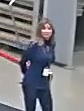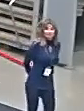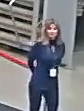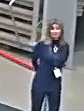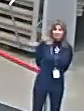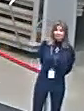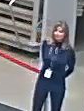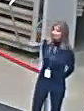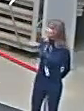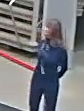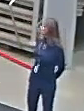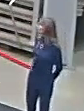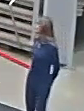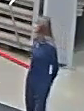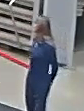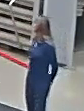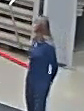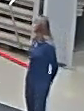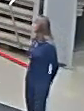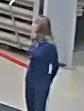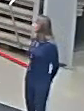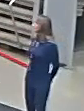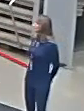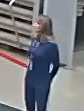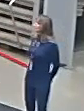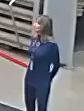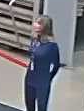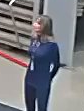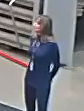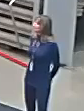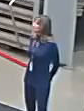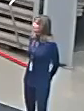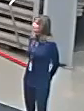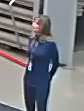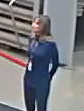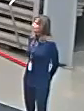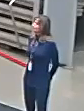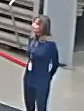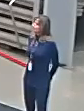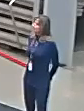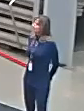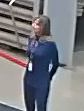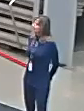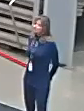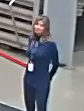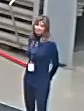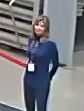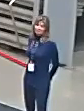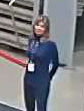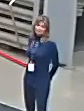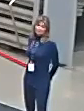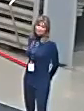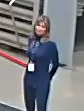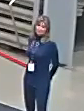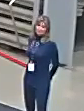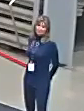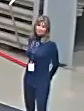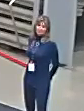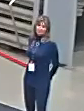e eles me deixaram porque eles me conhecem porque eu falei que se não vier aqui vai parar tudo na cidade de Belo Horizonte